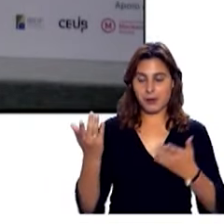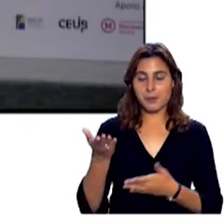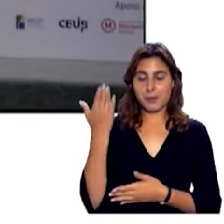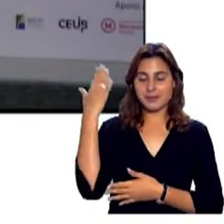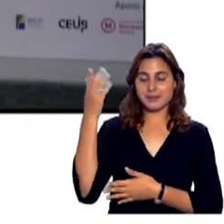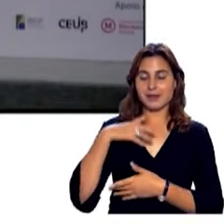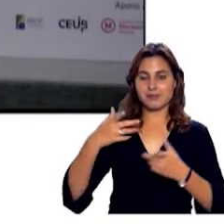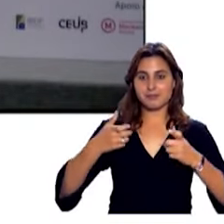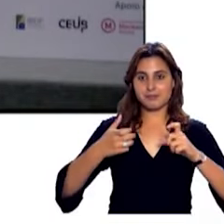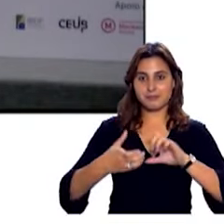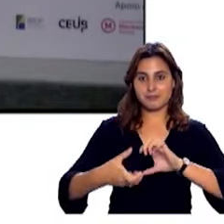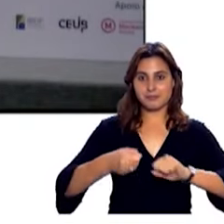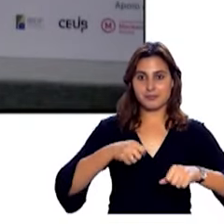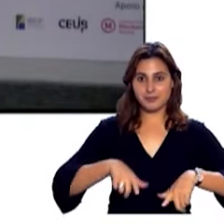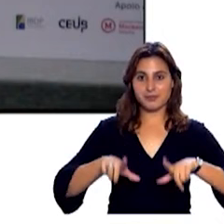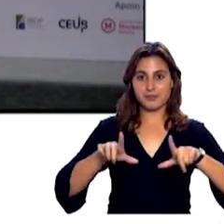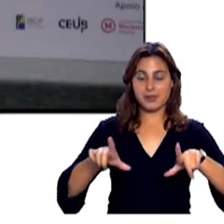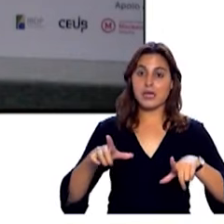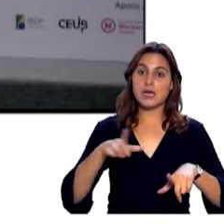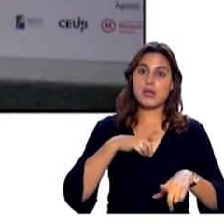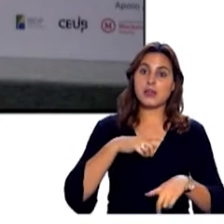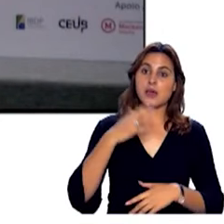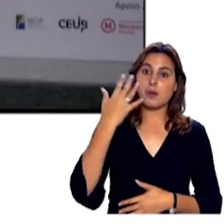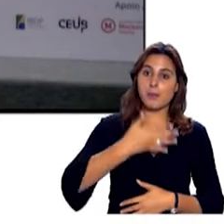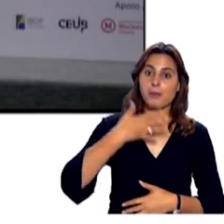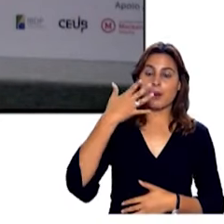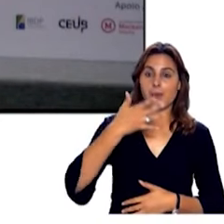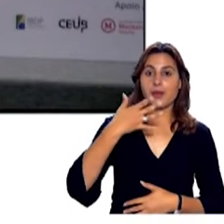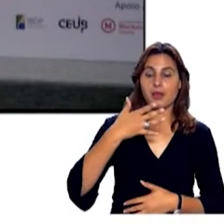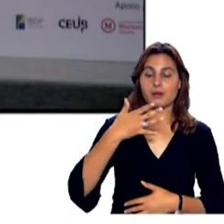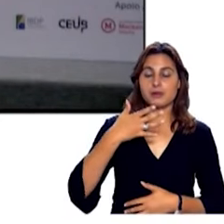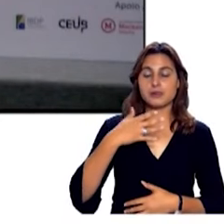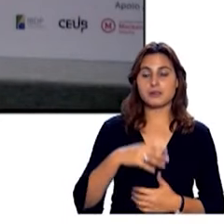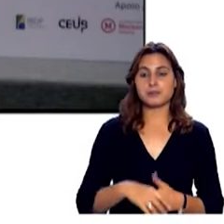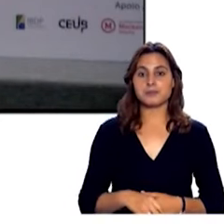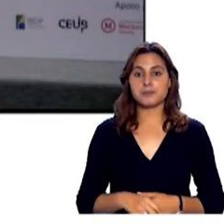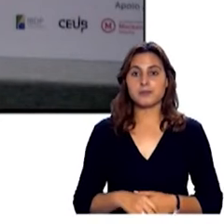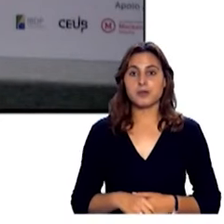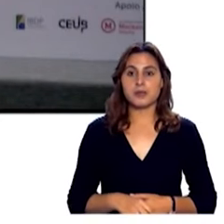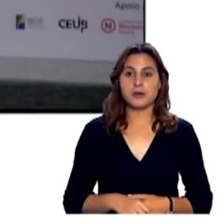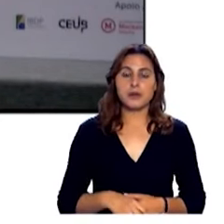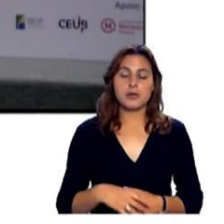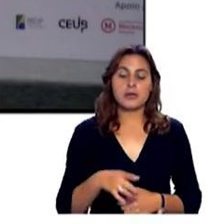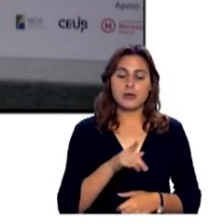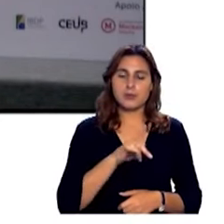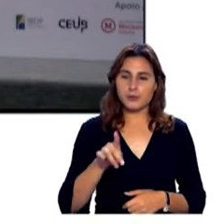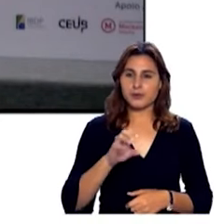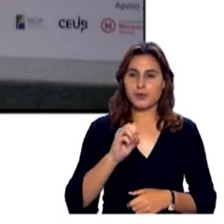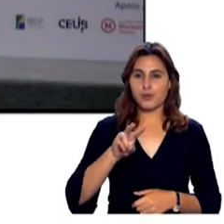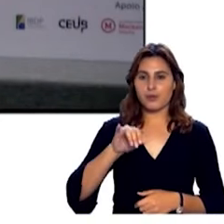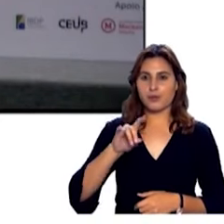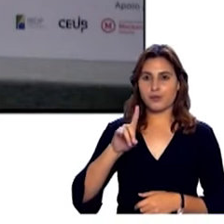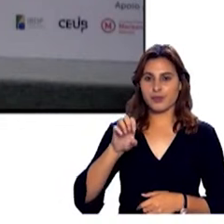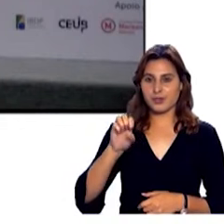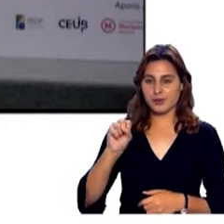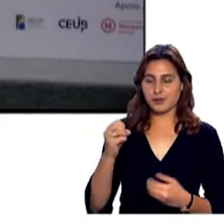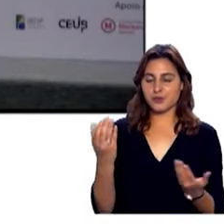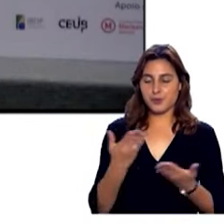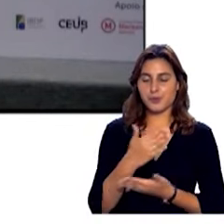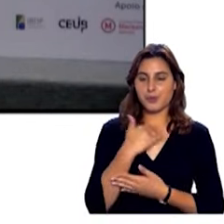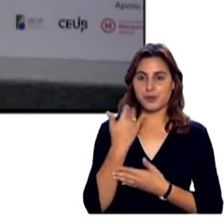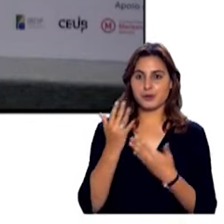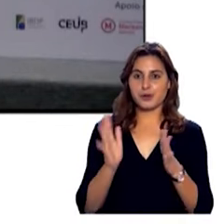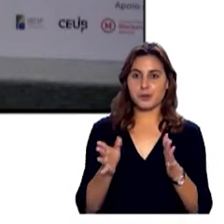do já falecido Professor Ovídio Batista da Silva e o professor Ovídio contra inclusive que todo mundo defendia na época